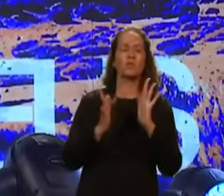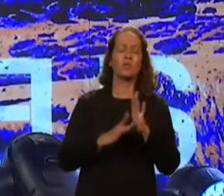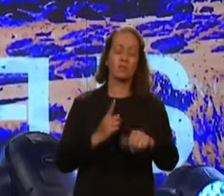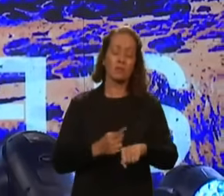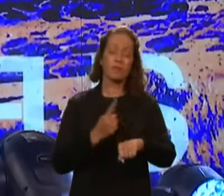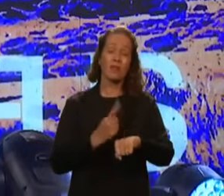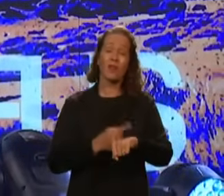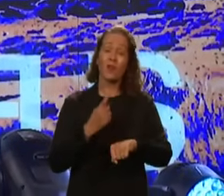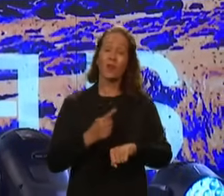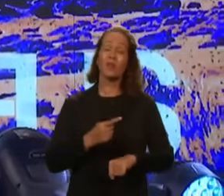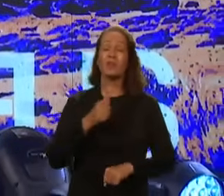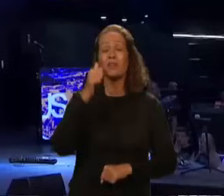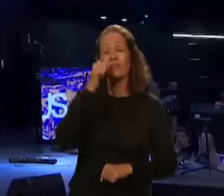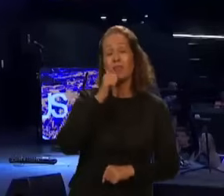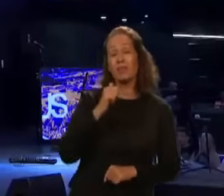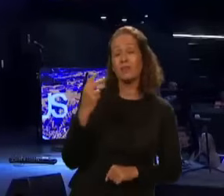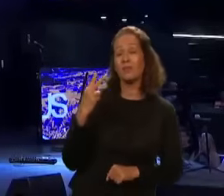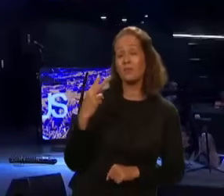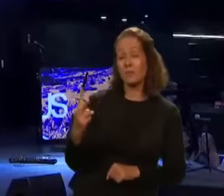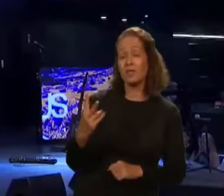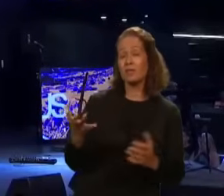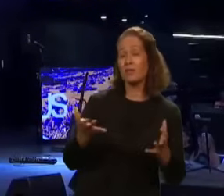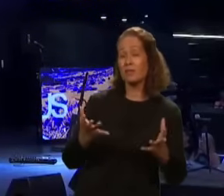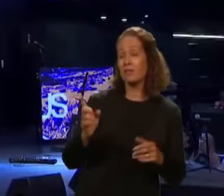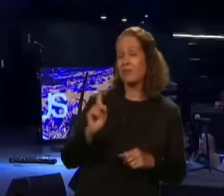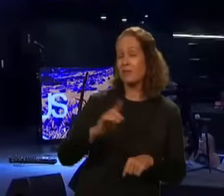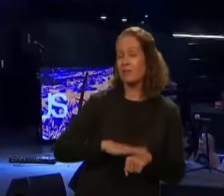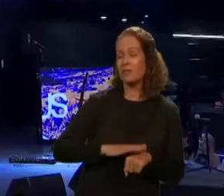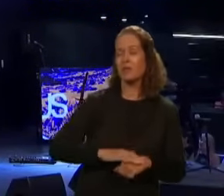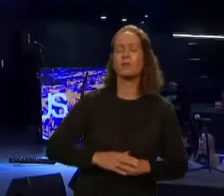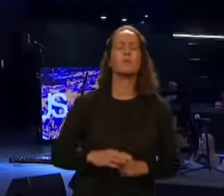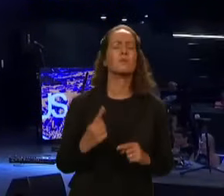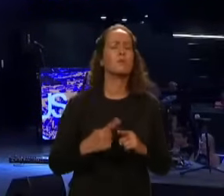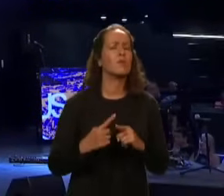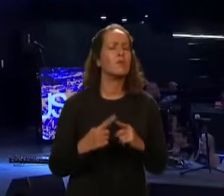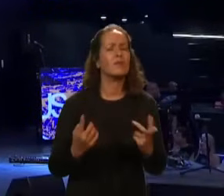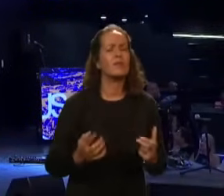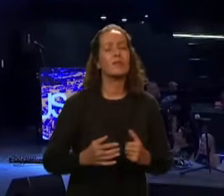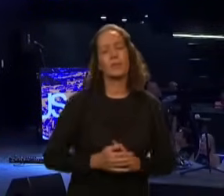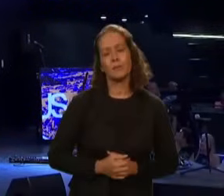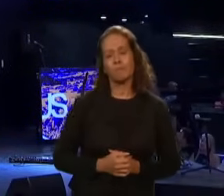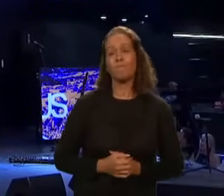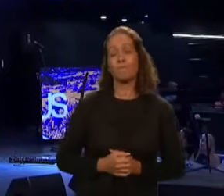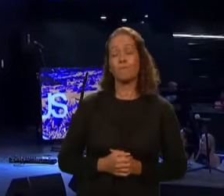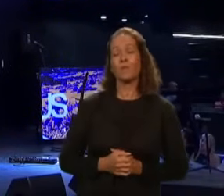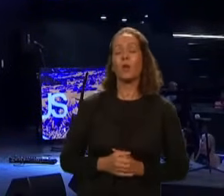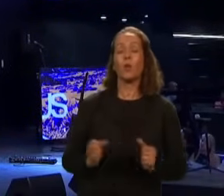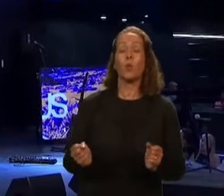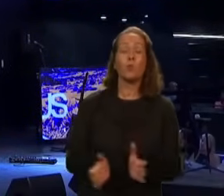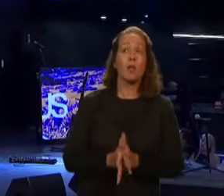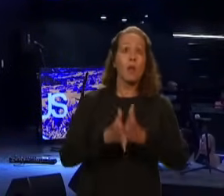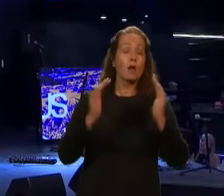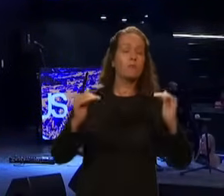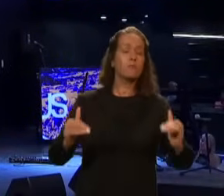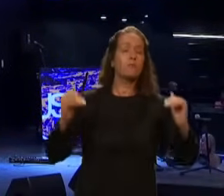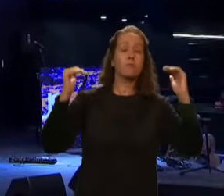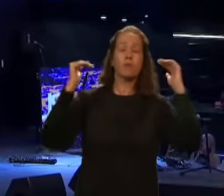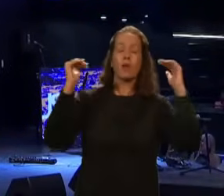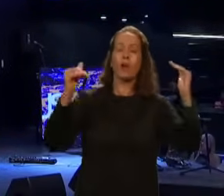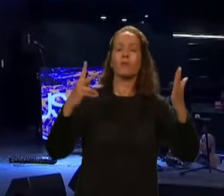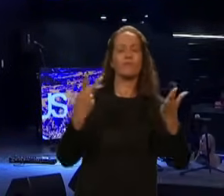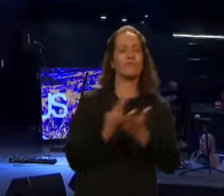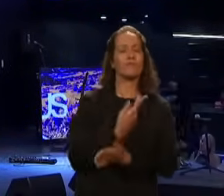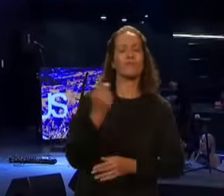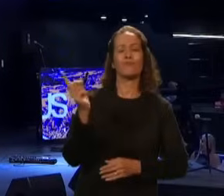que as mulheres queriam. Senão, não teria acontecido o seu milagre que gerou a maior repercussão e que foi a